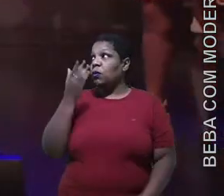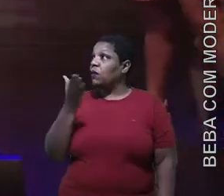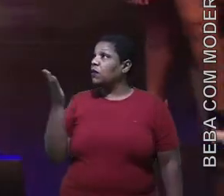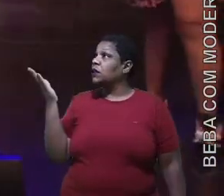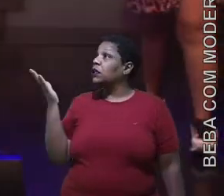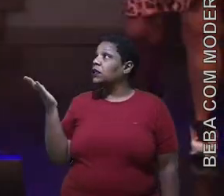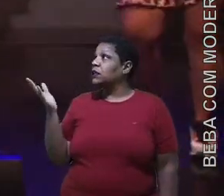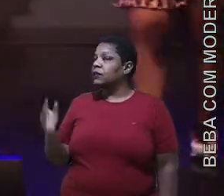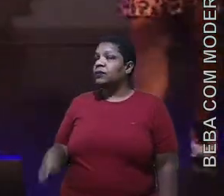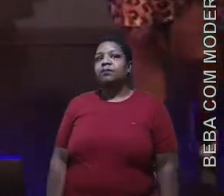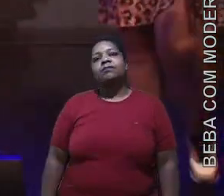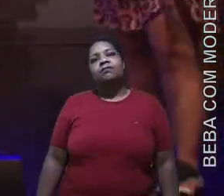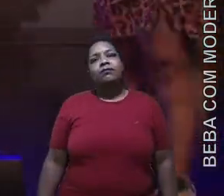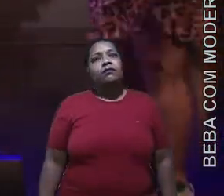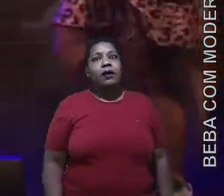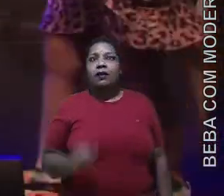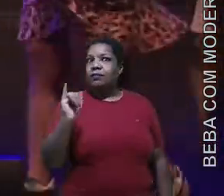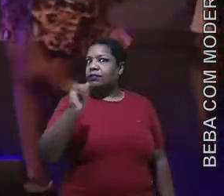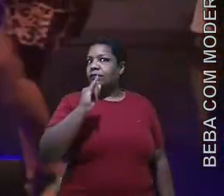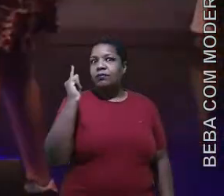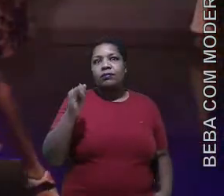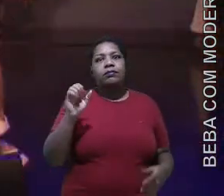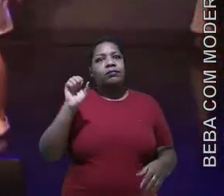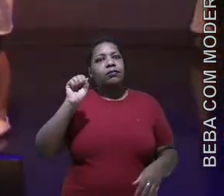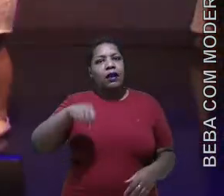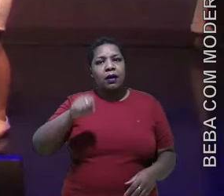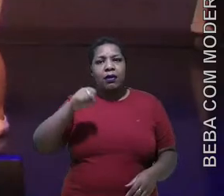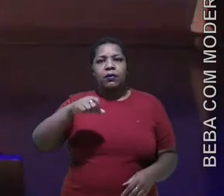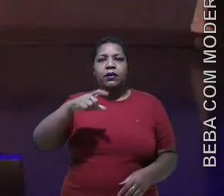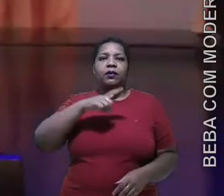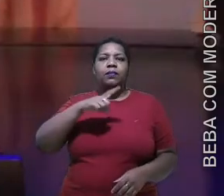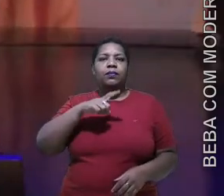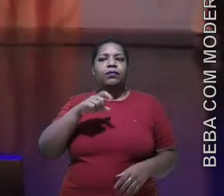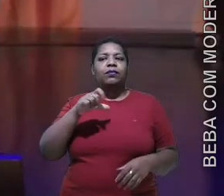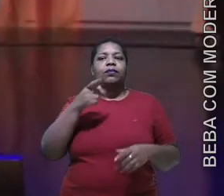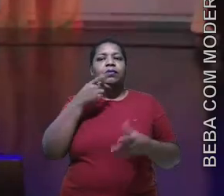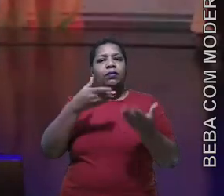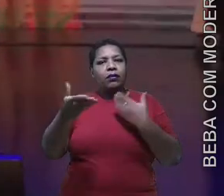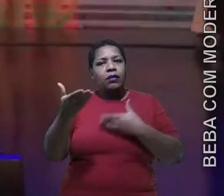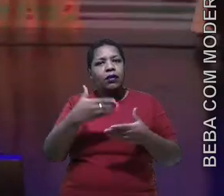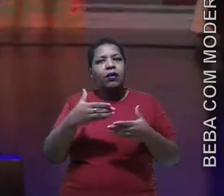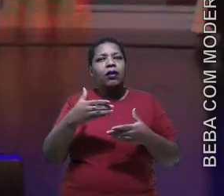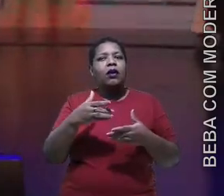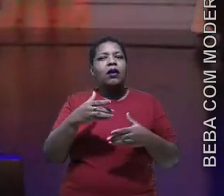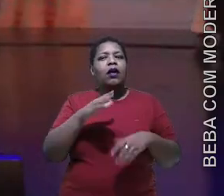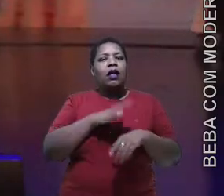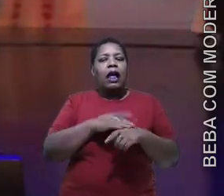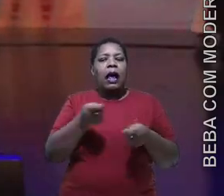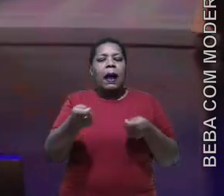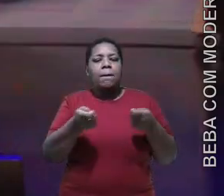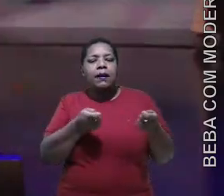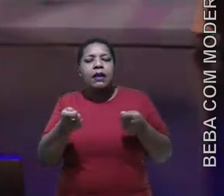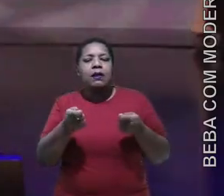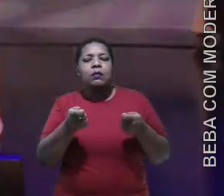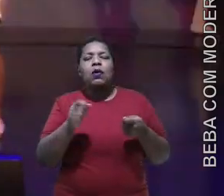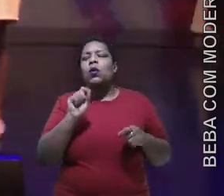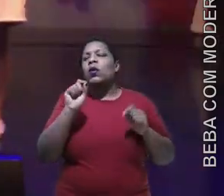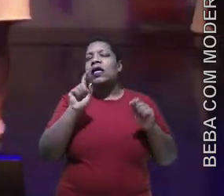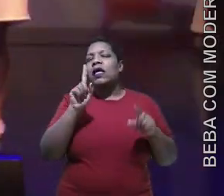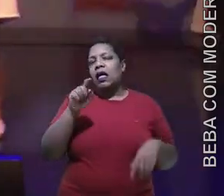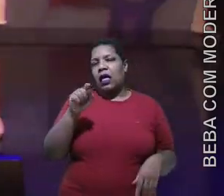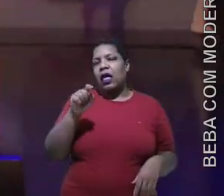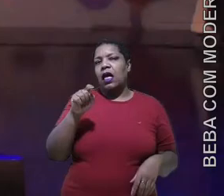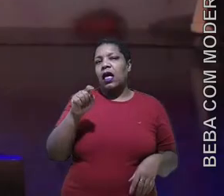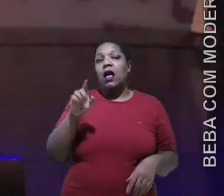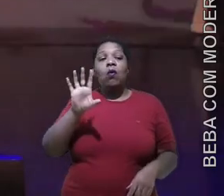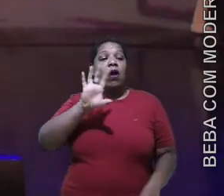Adorei amei foi ótimo aparelho deixa eu ficar aqui no meio de vocês tem nada veio longe mas tem que todo mundo tá aparecendo é justamente